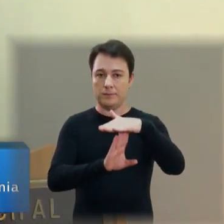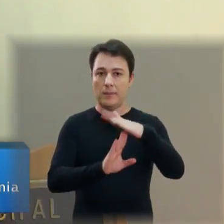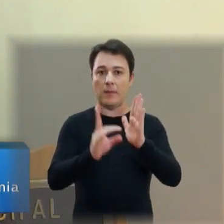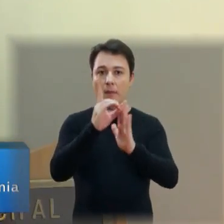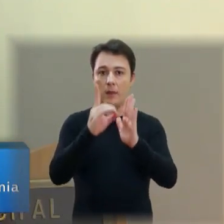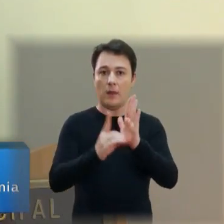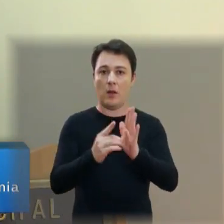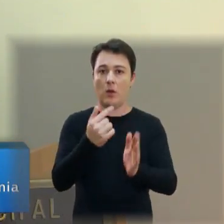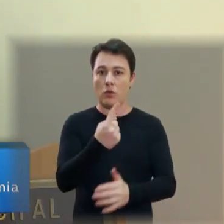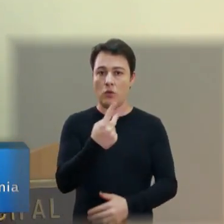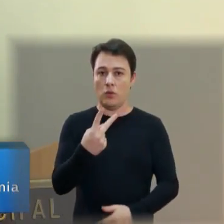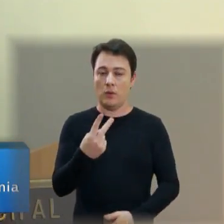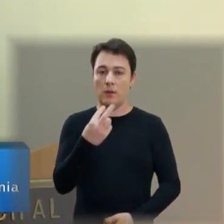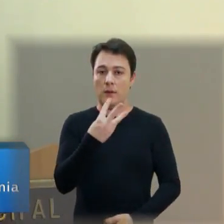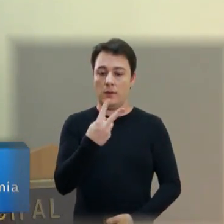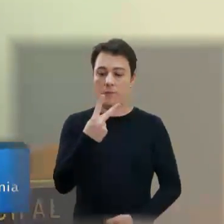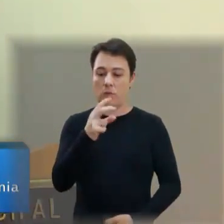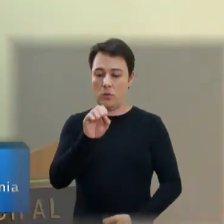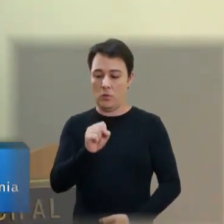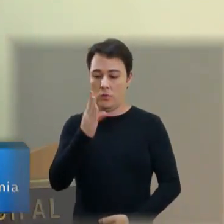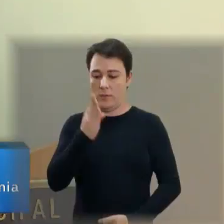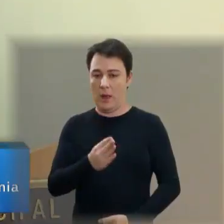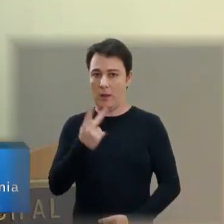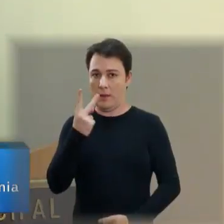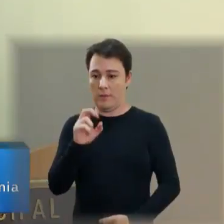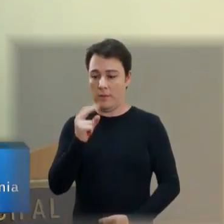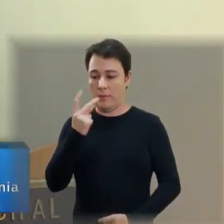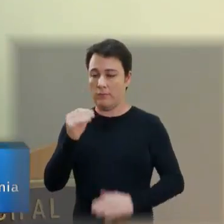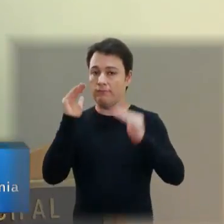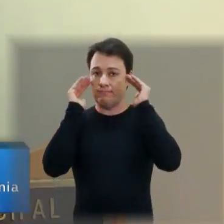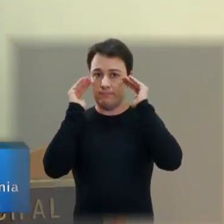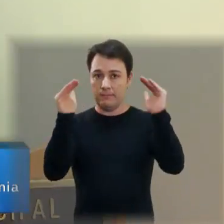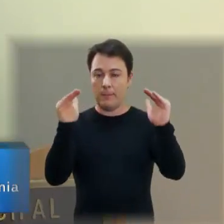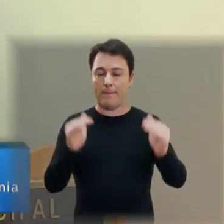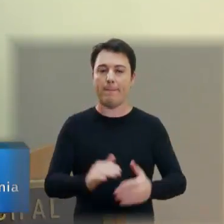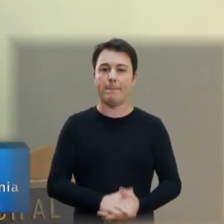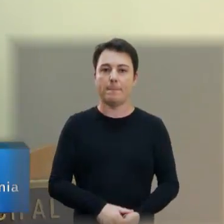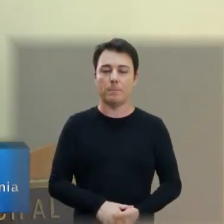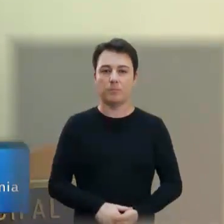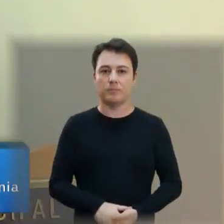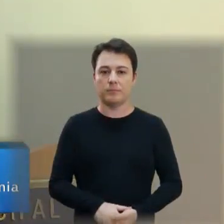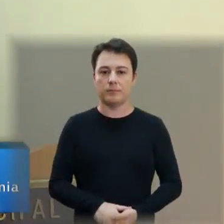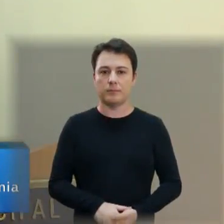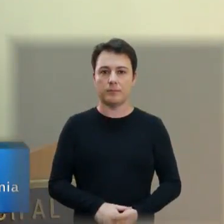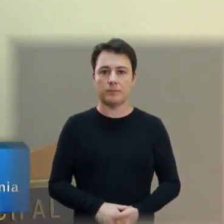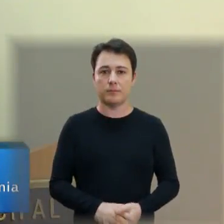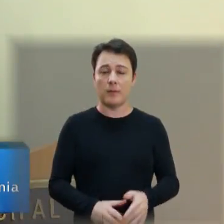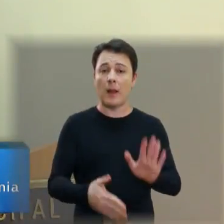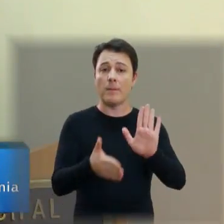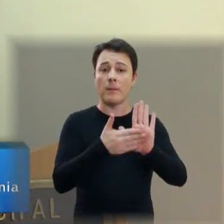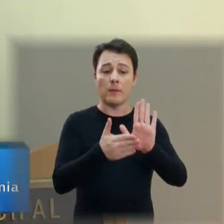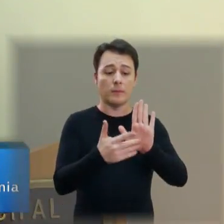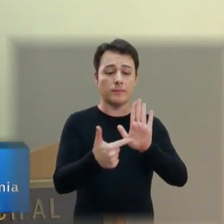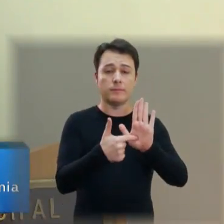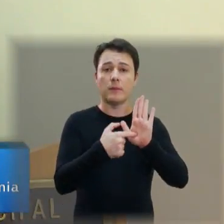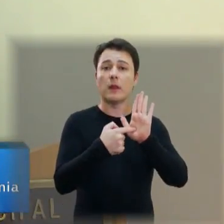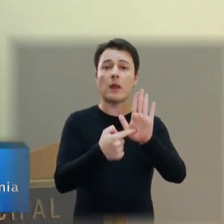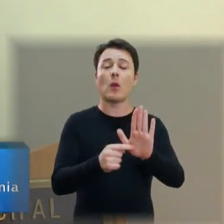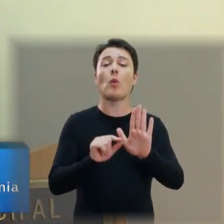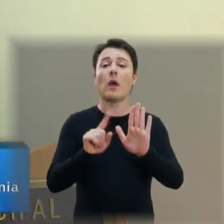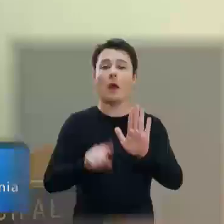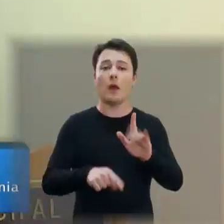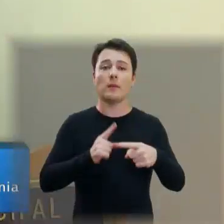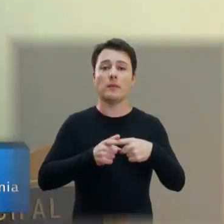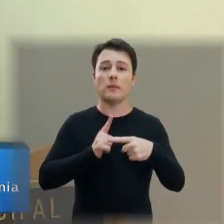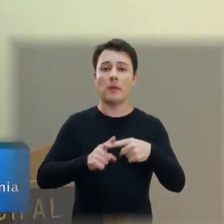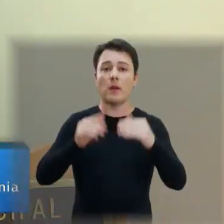Decreto 12.328, de 30 de julho de 2020. A presente propositura decorre da determinação de